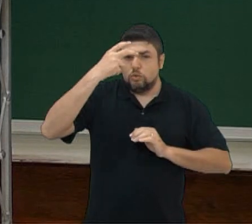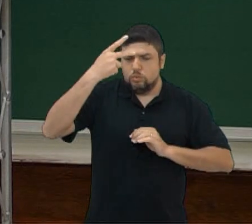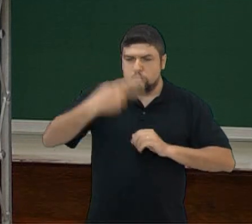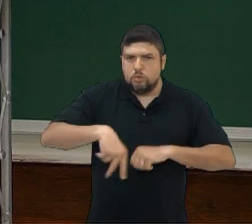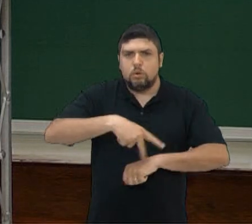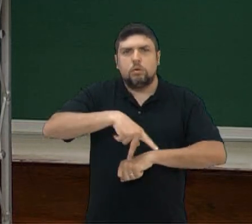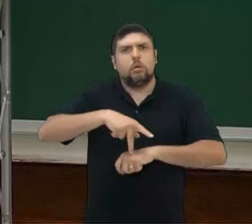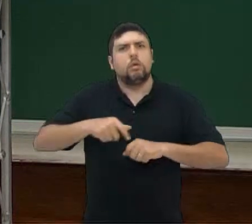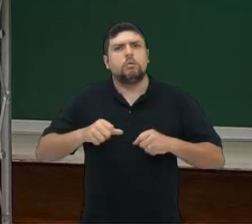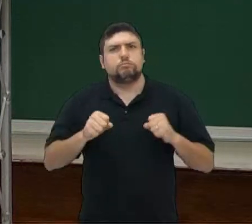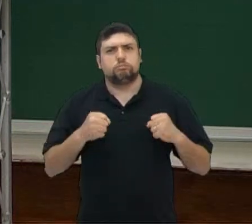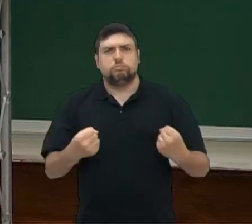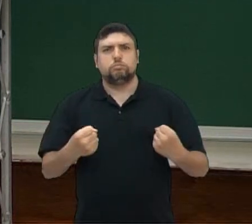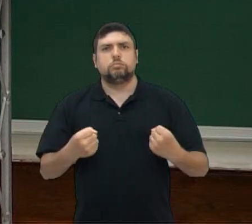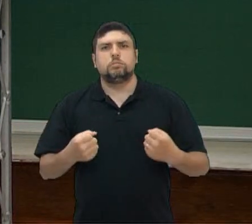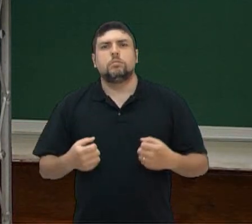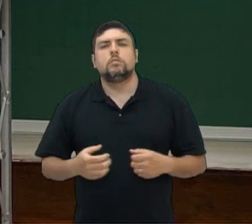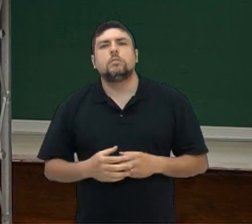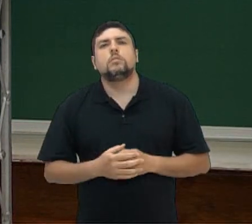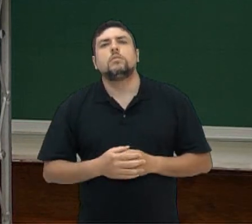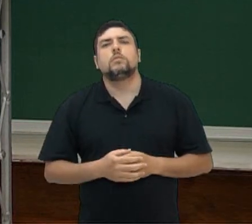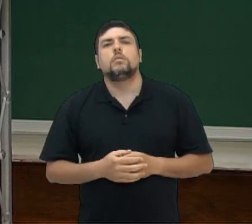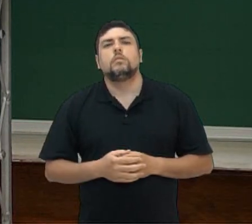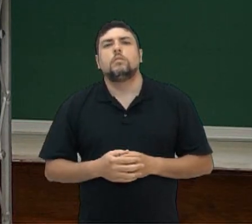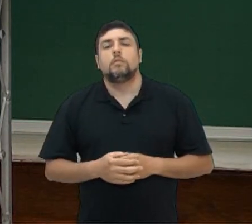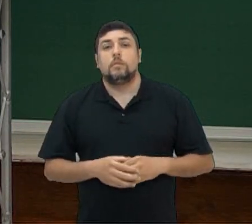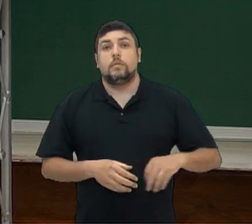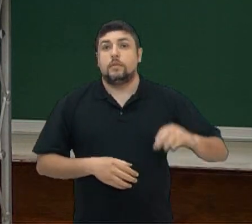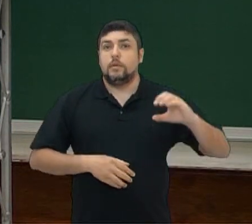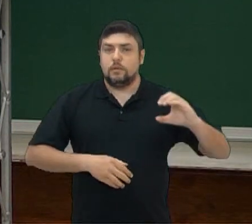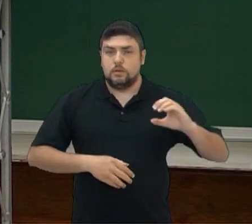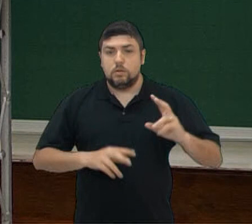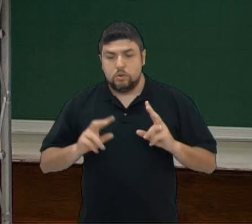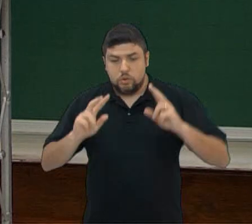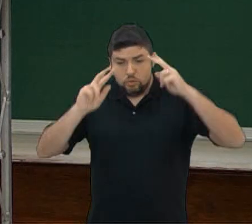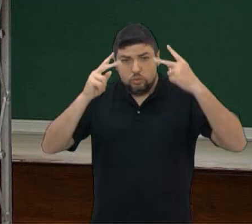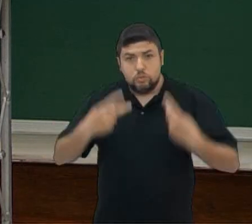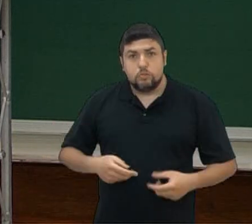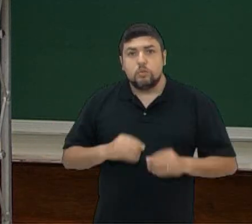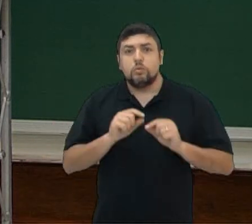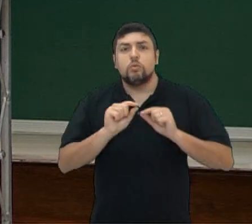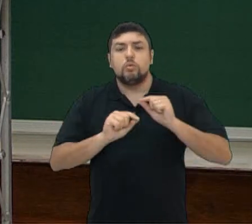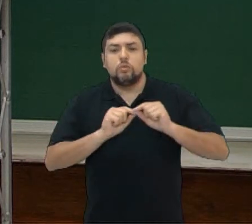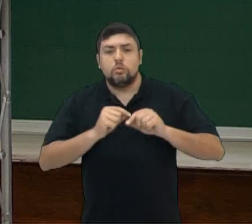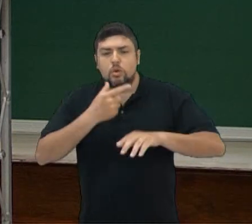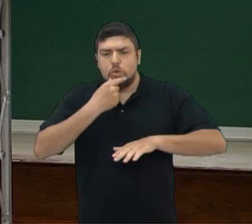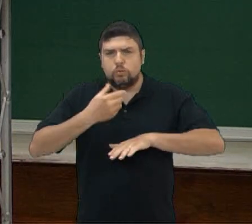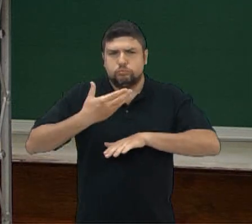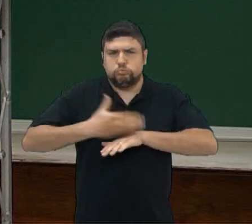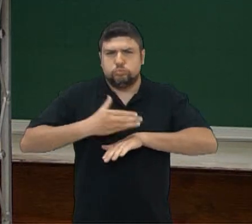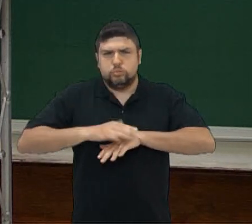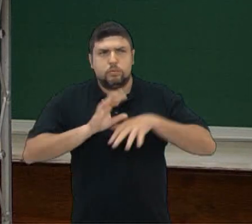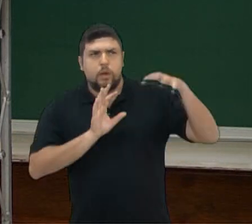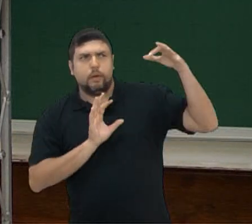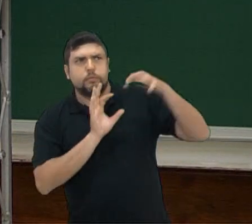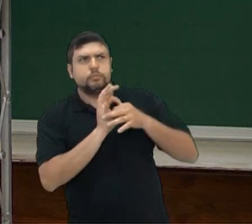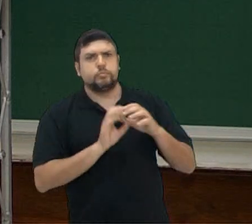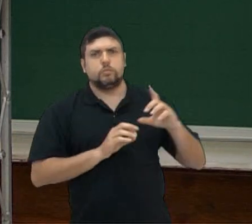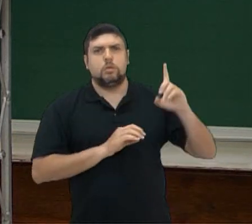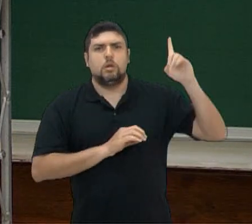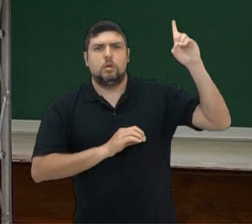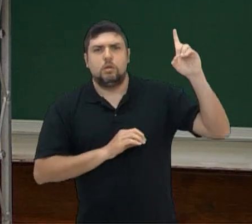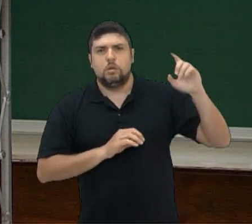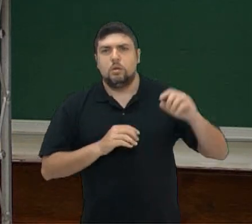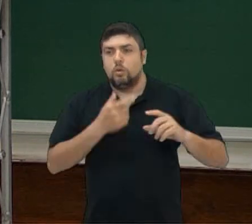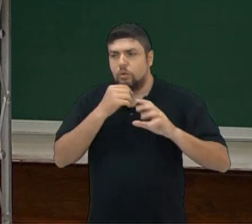e não diminui, não enfraquece. E a letra C, o humanismo pregou a determinação das ações humanas pelo divino e negou que o homem tivesse a capacidade de